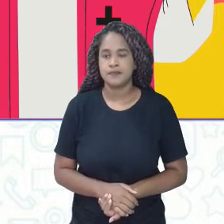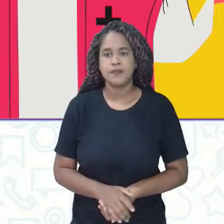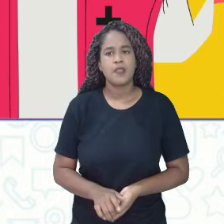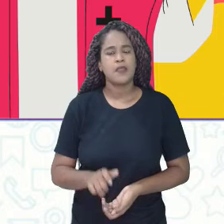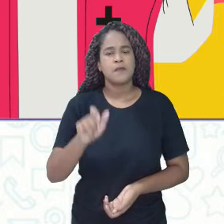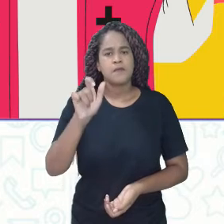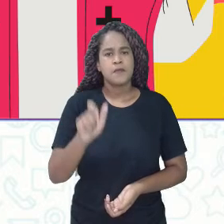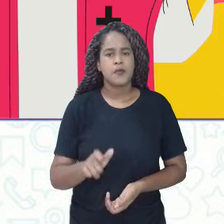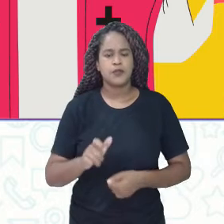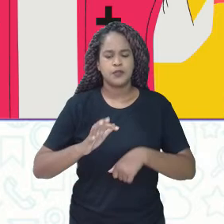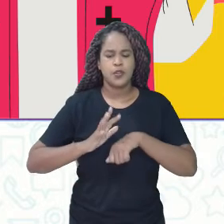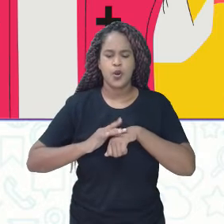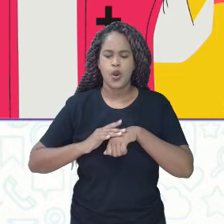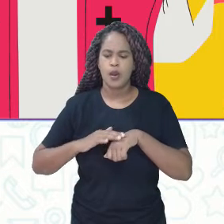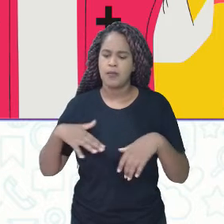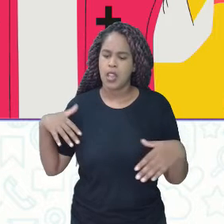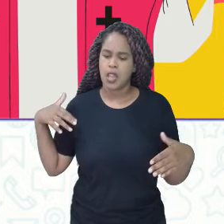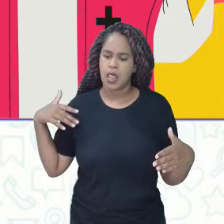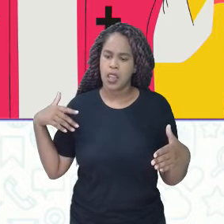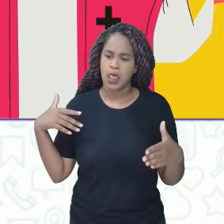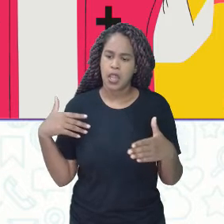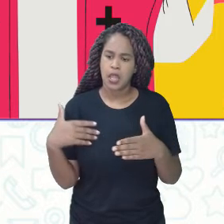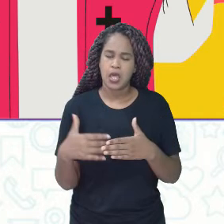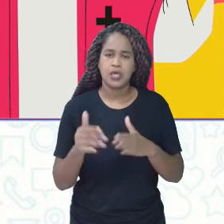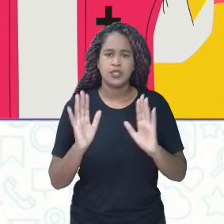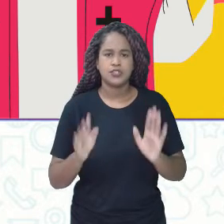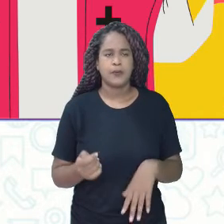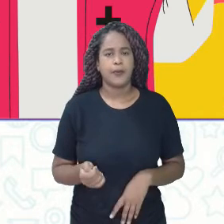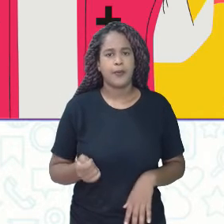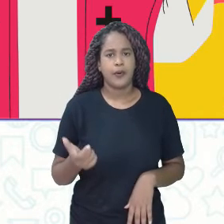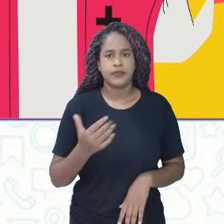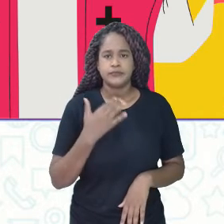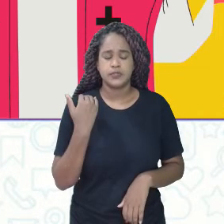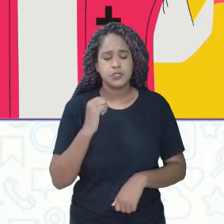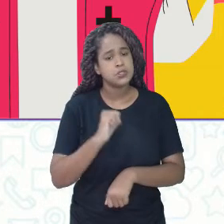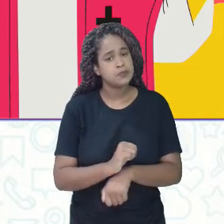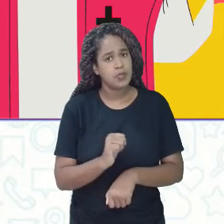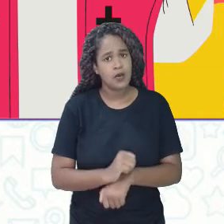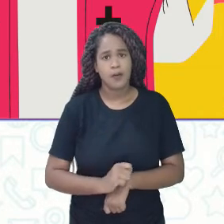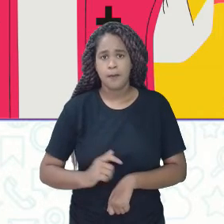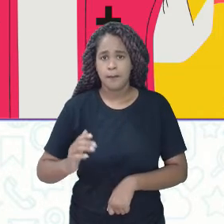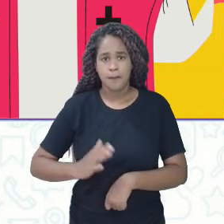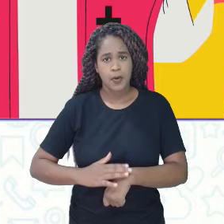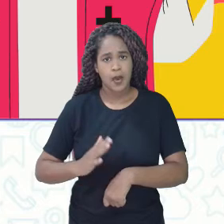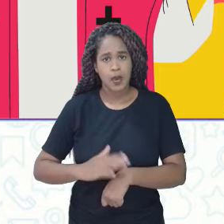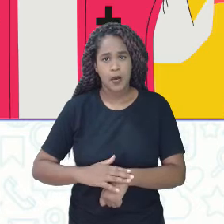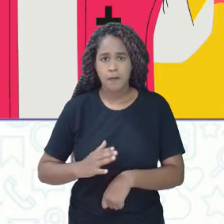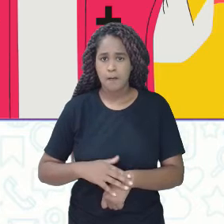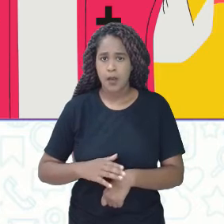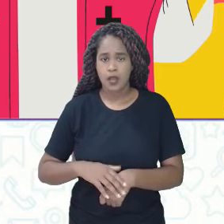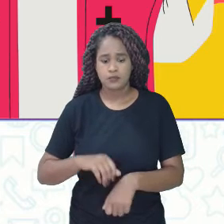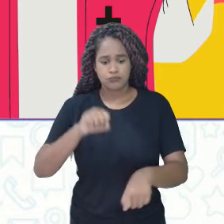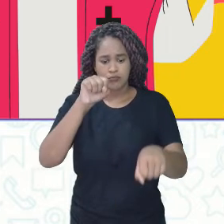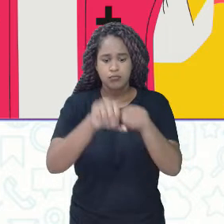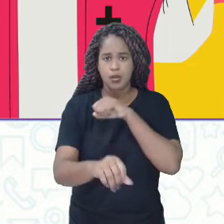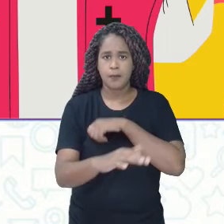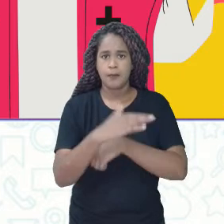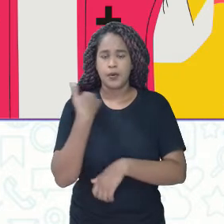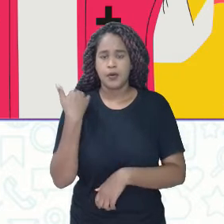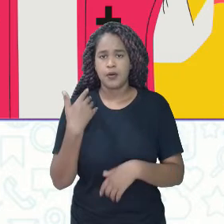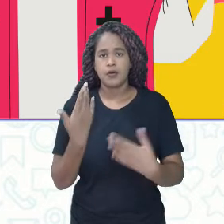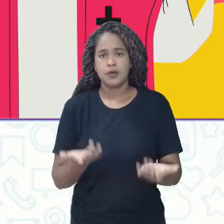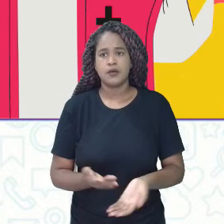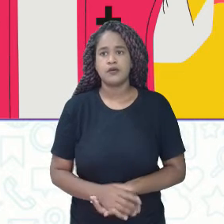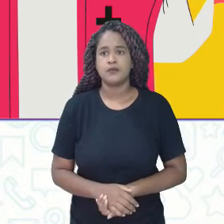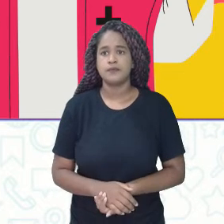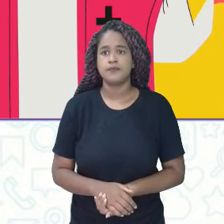doente há muito tempo, não é? Condenado à morte, esperava a hora da execução. Quando chegou o padre: meu filho,